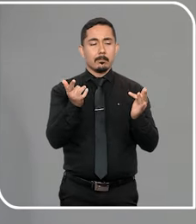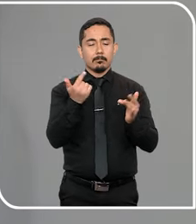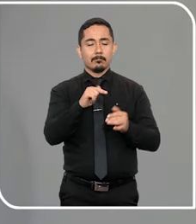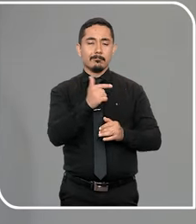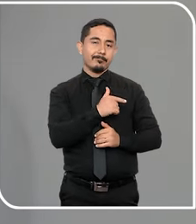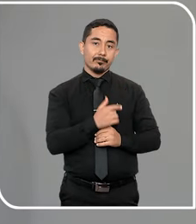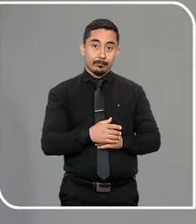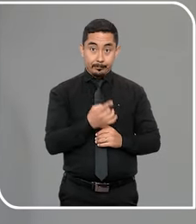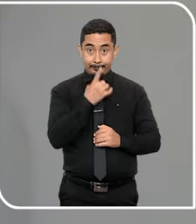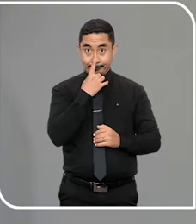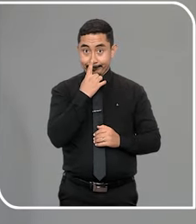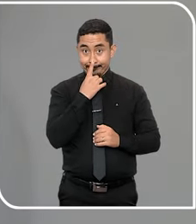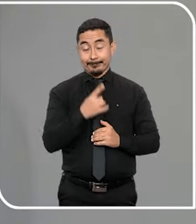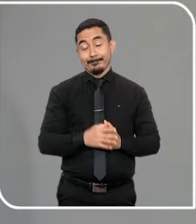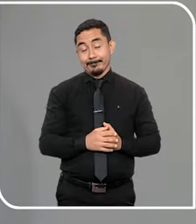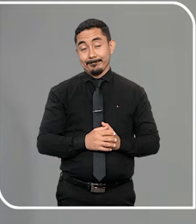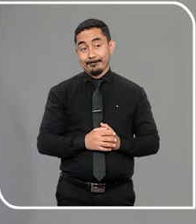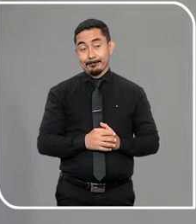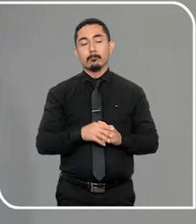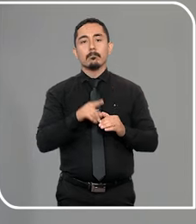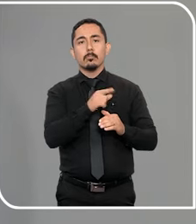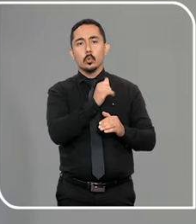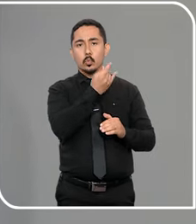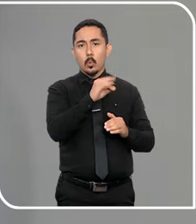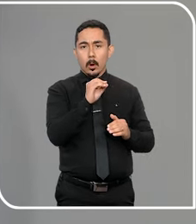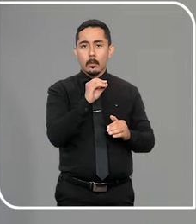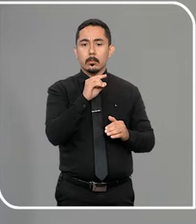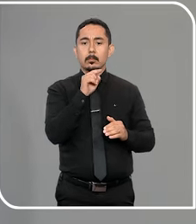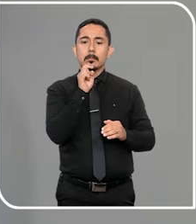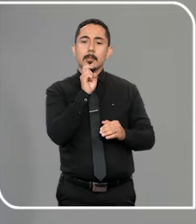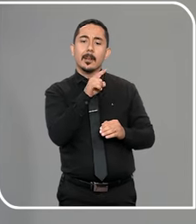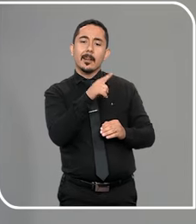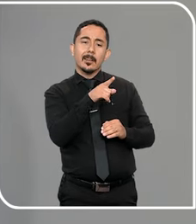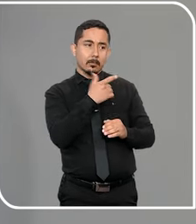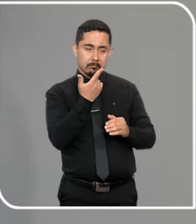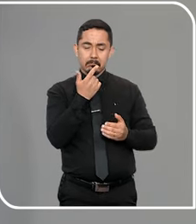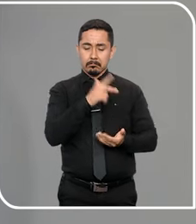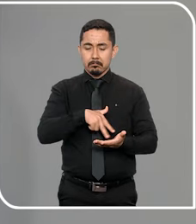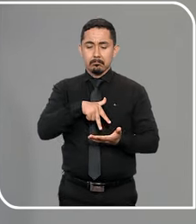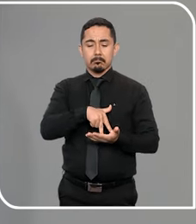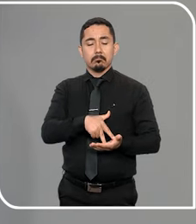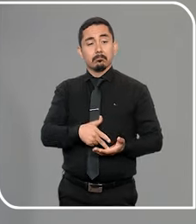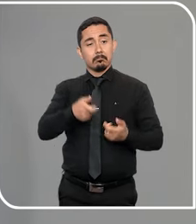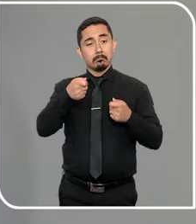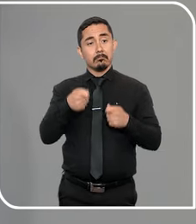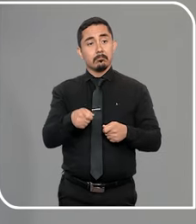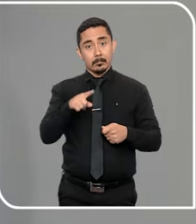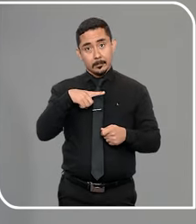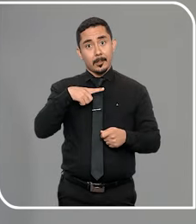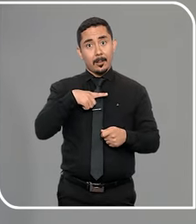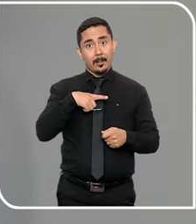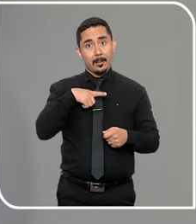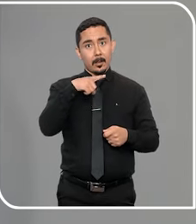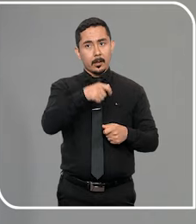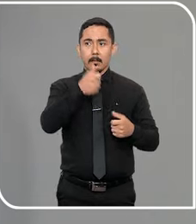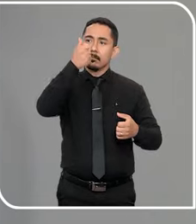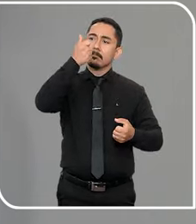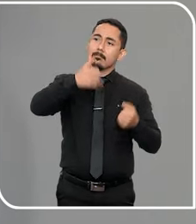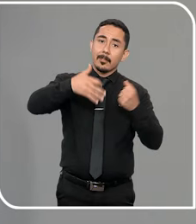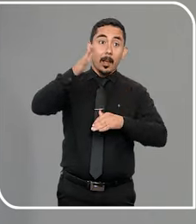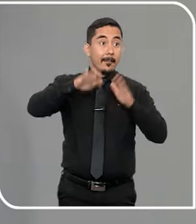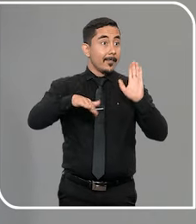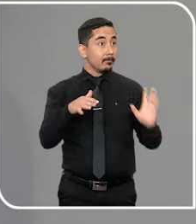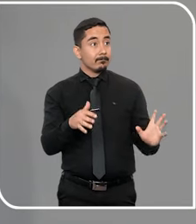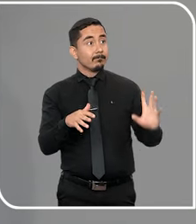estavam lá e o João Eh já é um menino Graças a Deus muito empoderado no sentido né